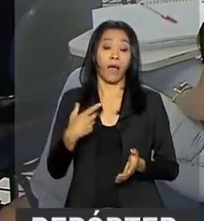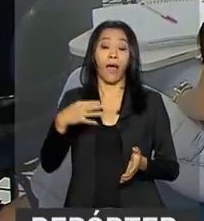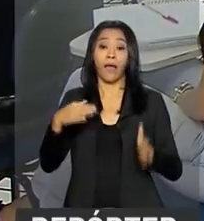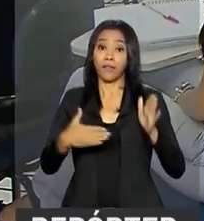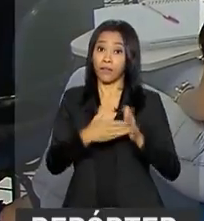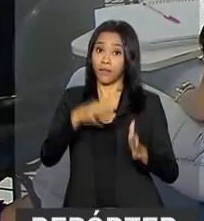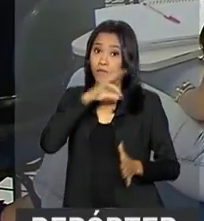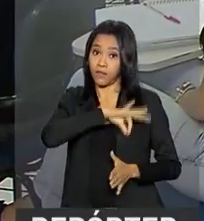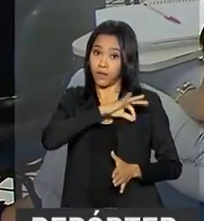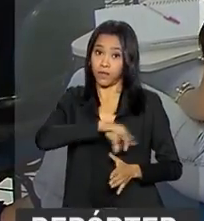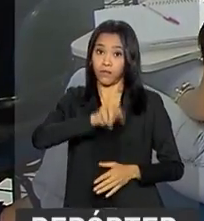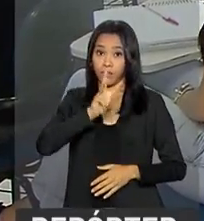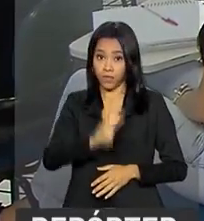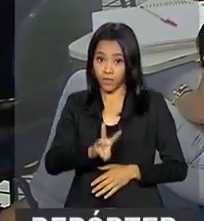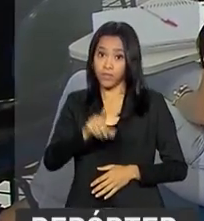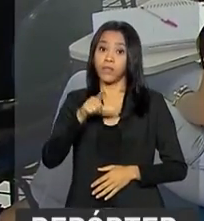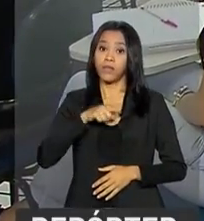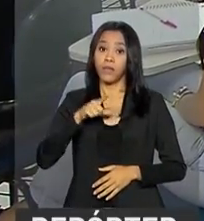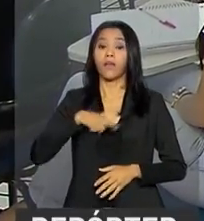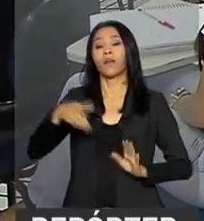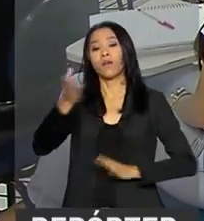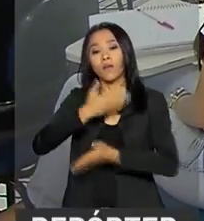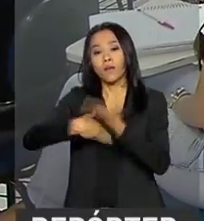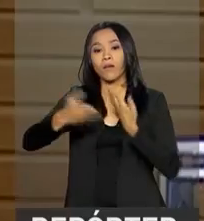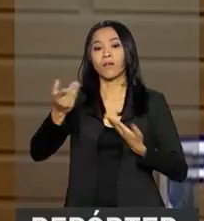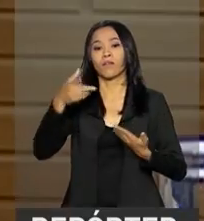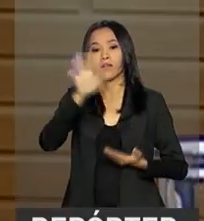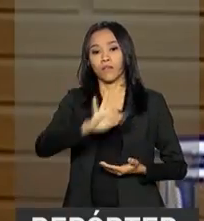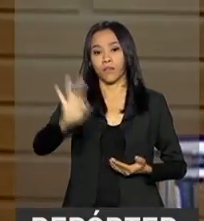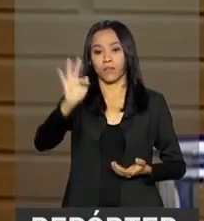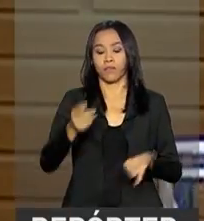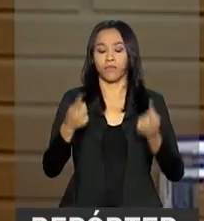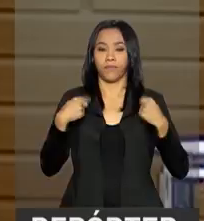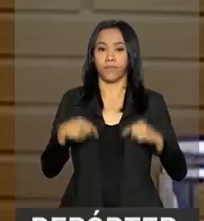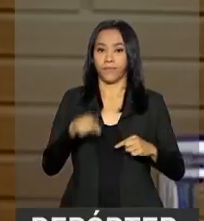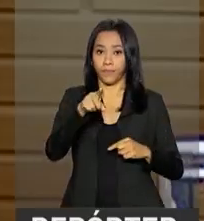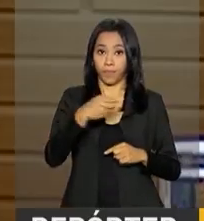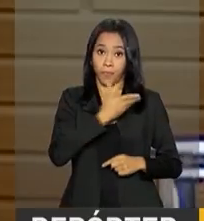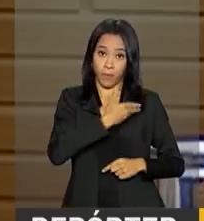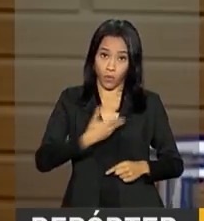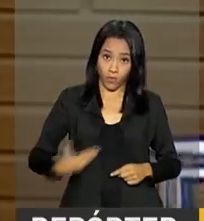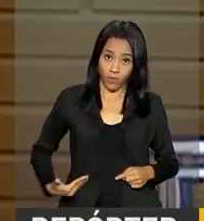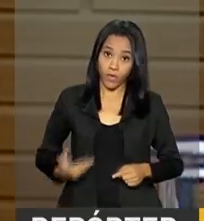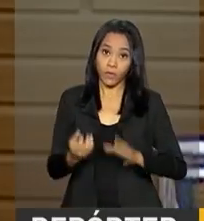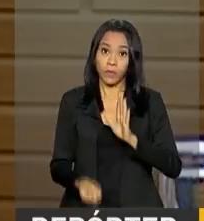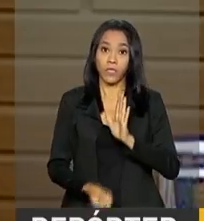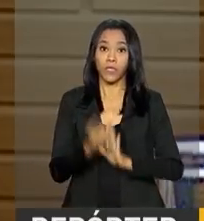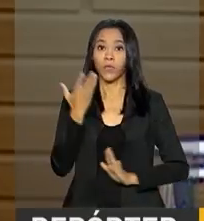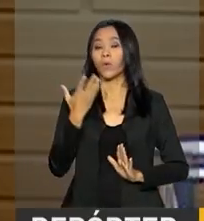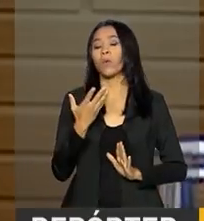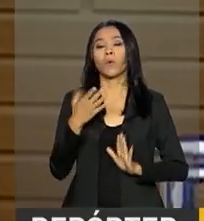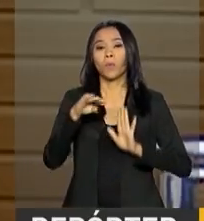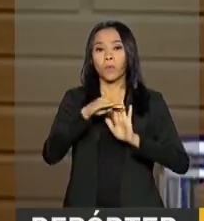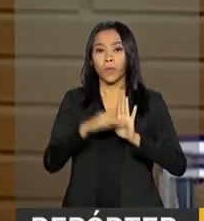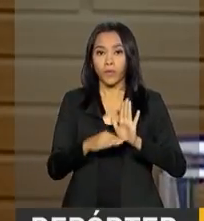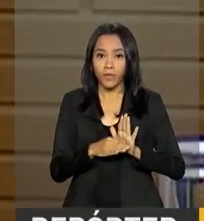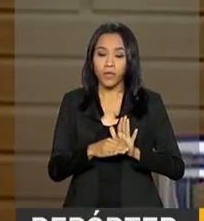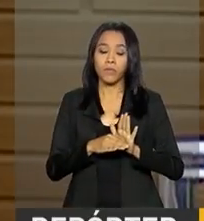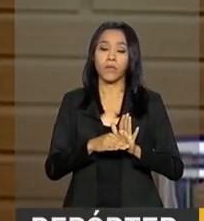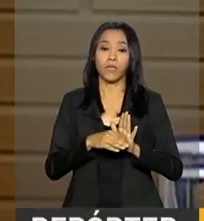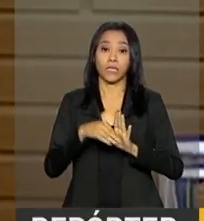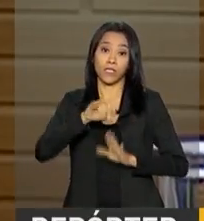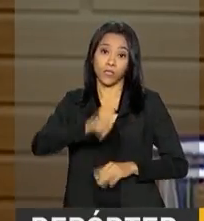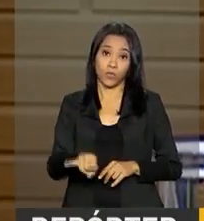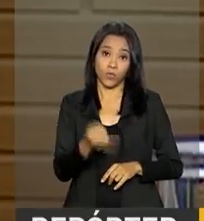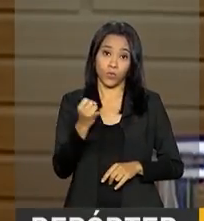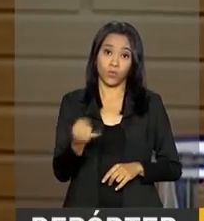é compartilhado com as instituições de ensino o rancor ou um programa com taxa de juro real zero como o risco para a